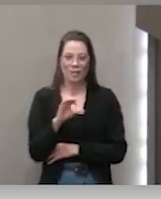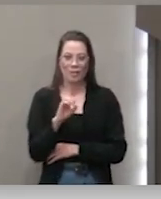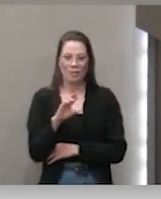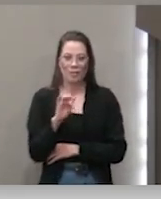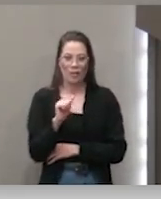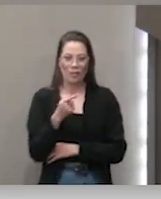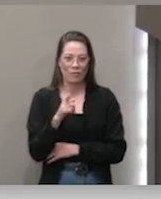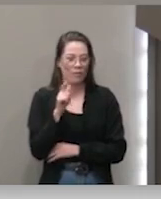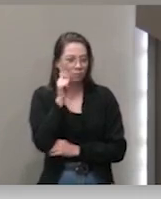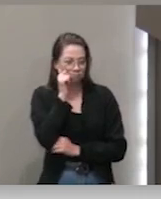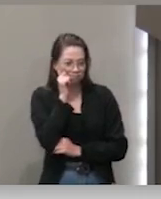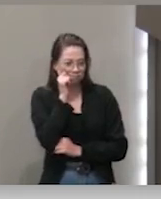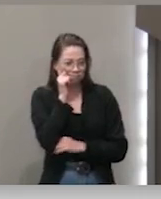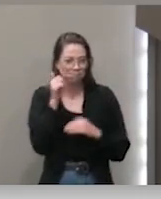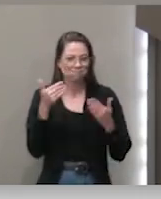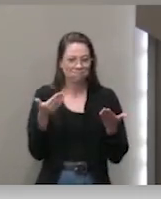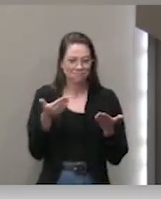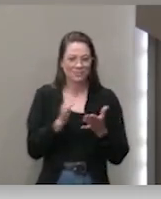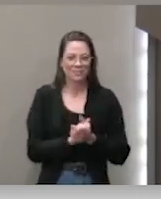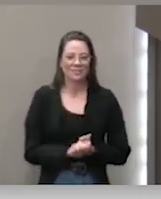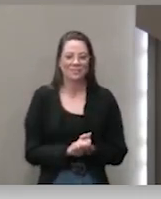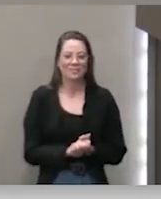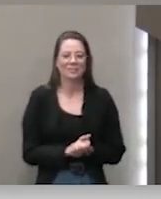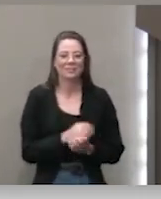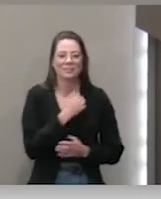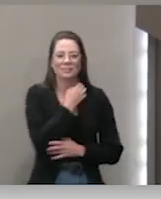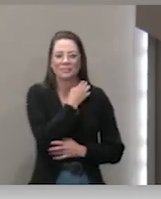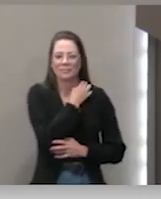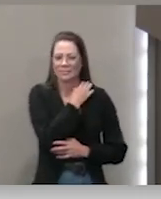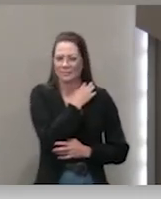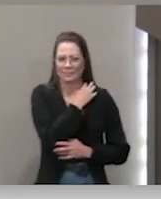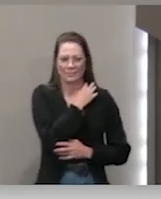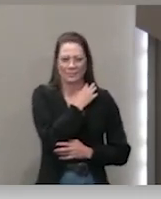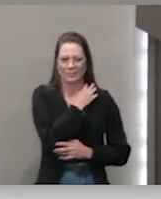uma representação na comissão de ética.